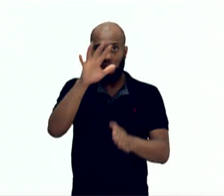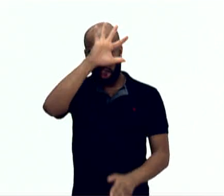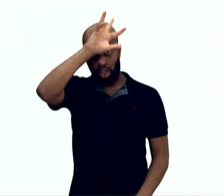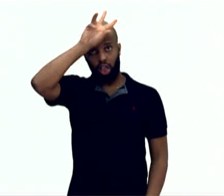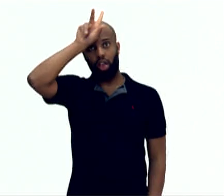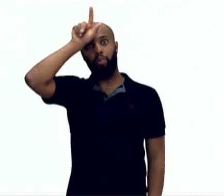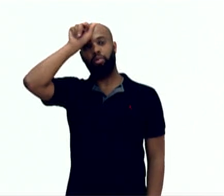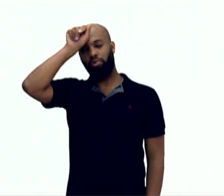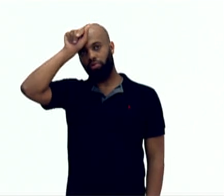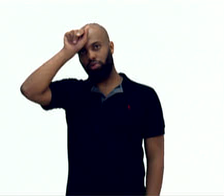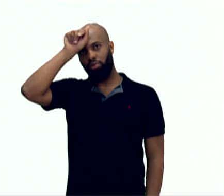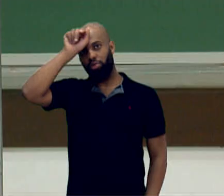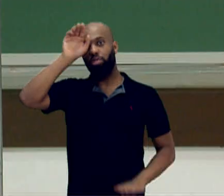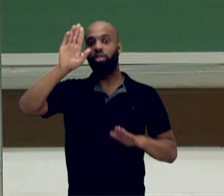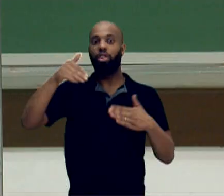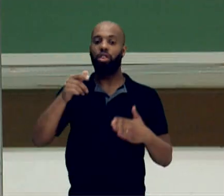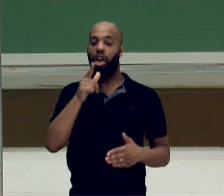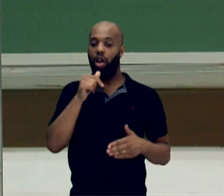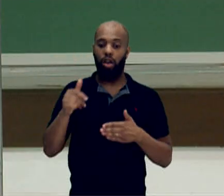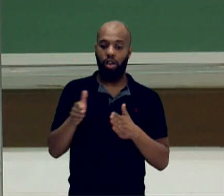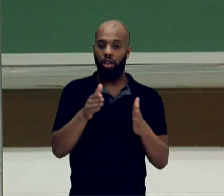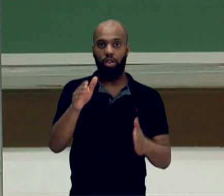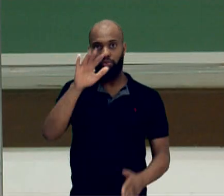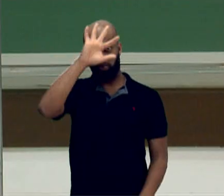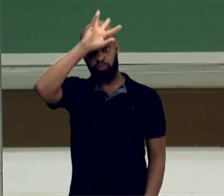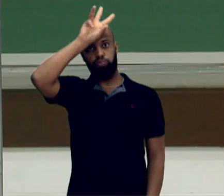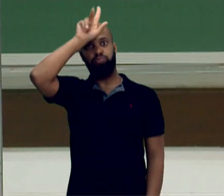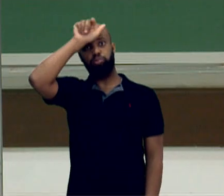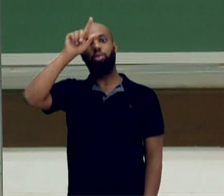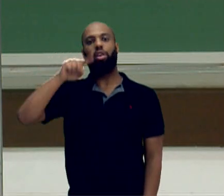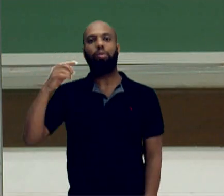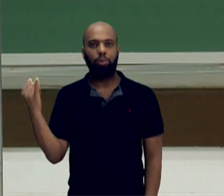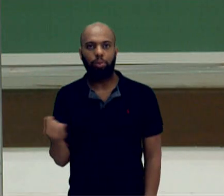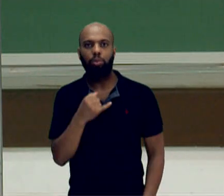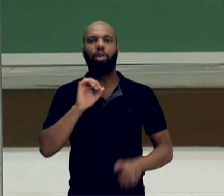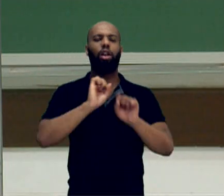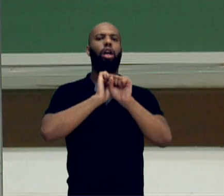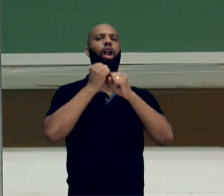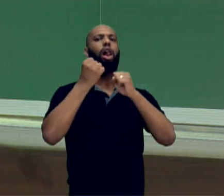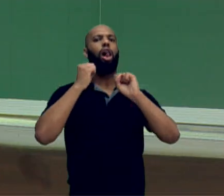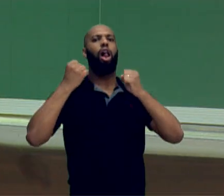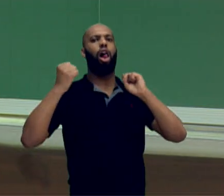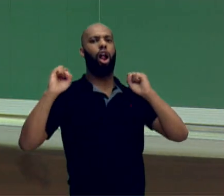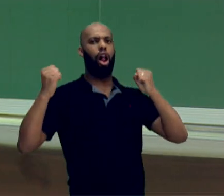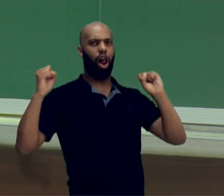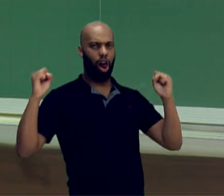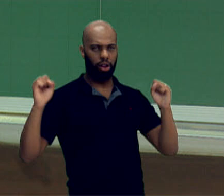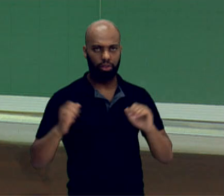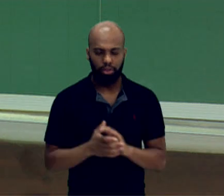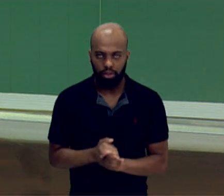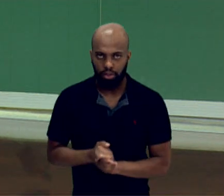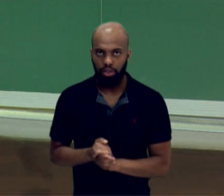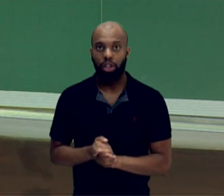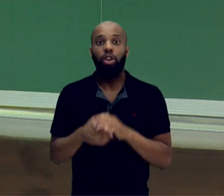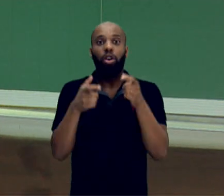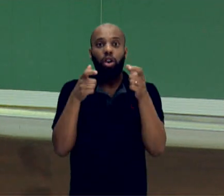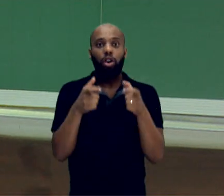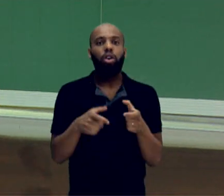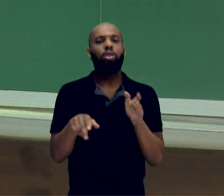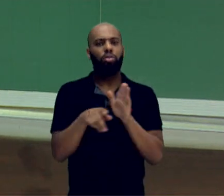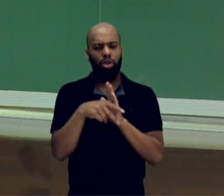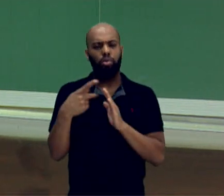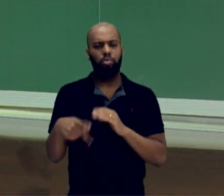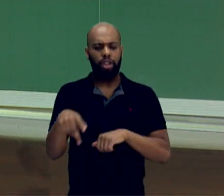rio Amazonas é um rio muito importante em sua extensão, né? E ele fica aqui no nosso